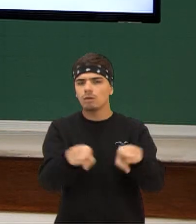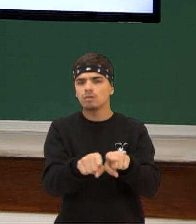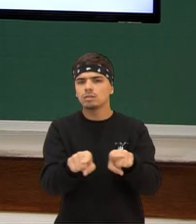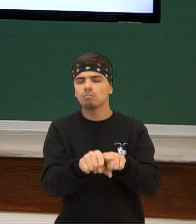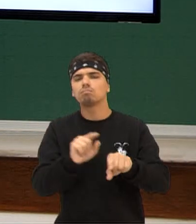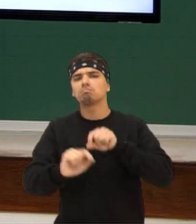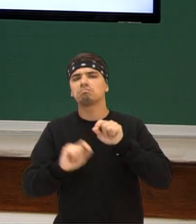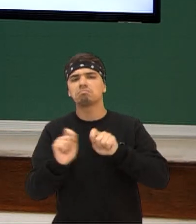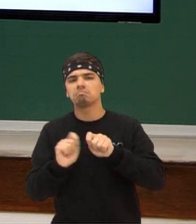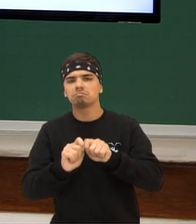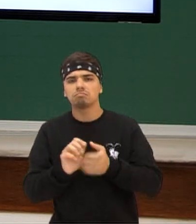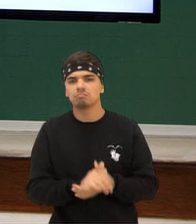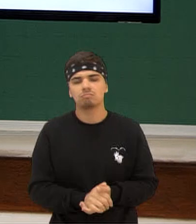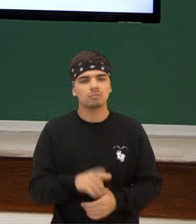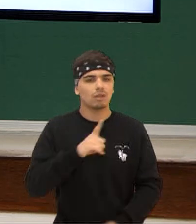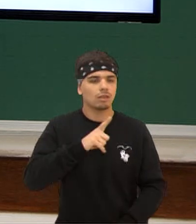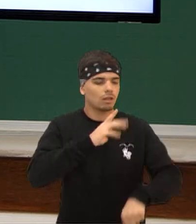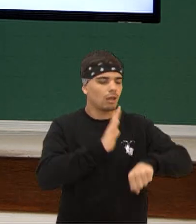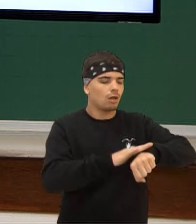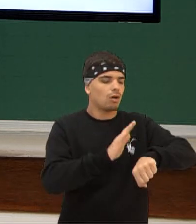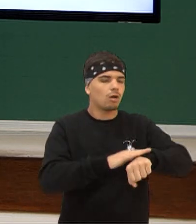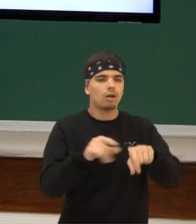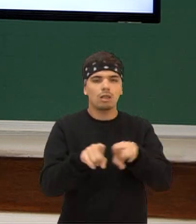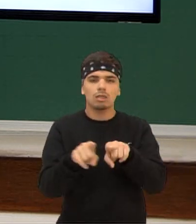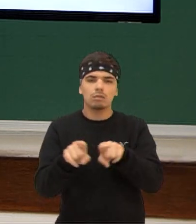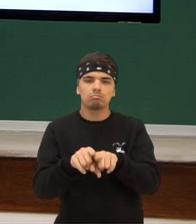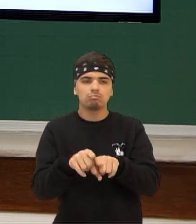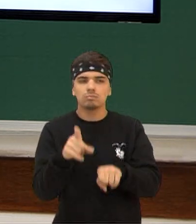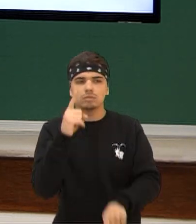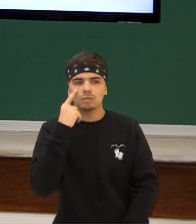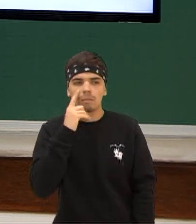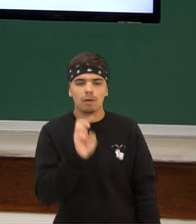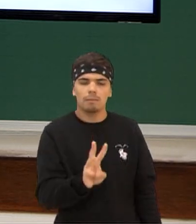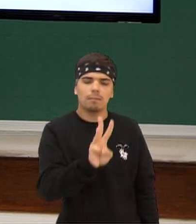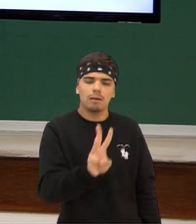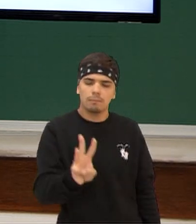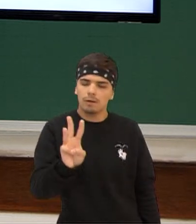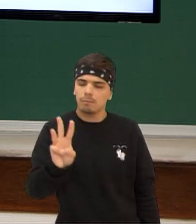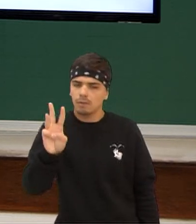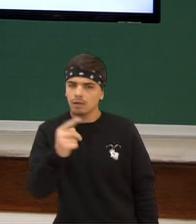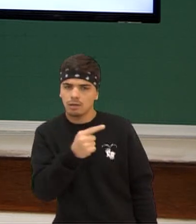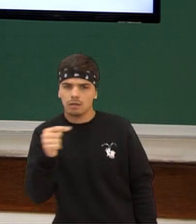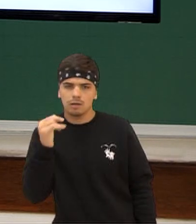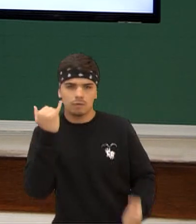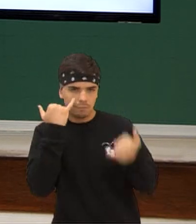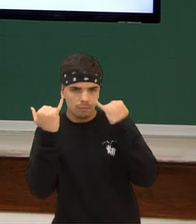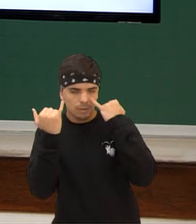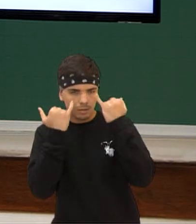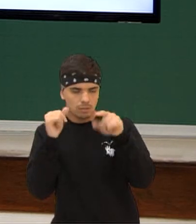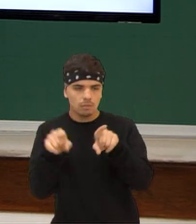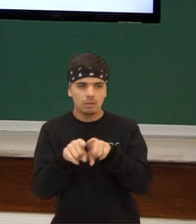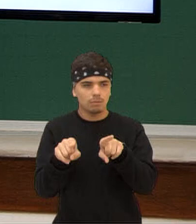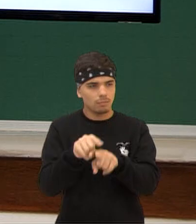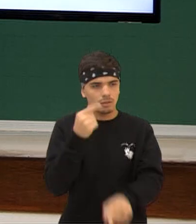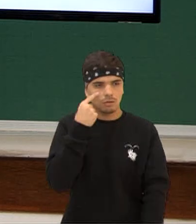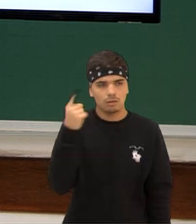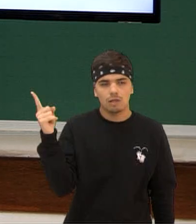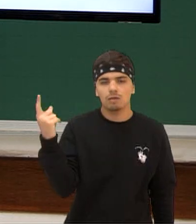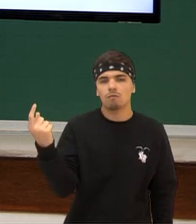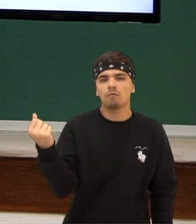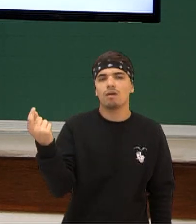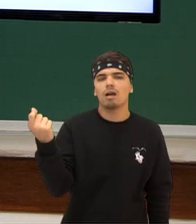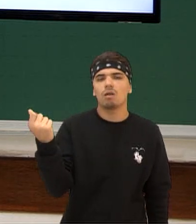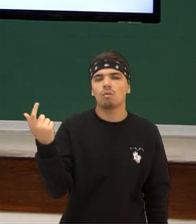coisa que tá fazendo tem os horários tem para mais informação tem um e-mail tem um